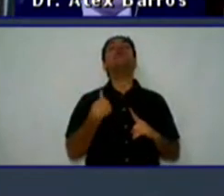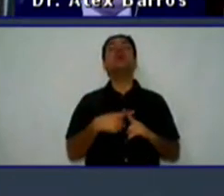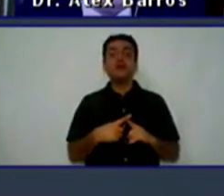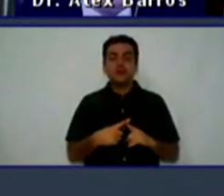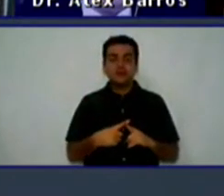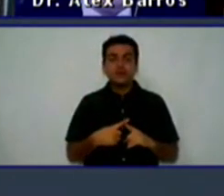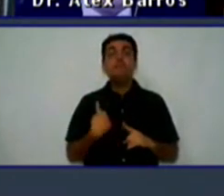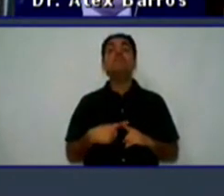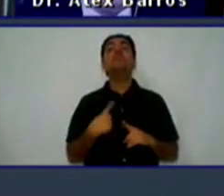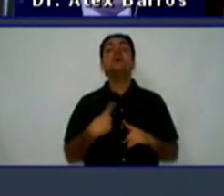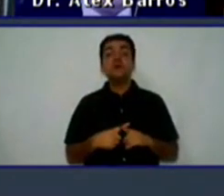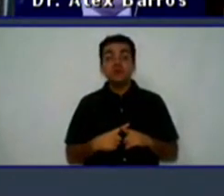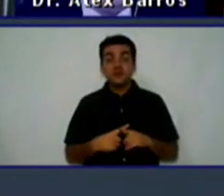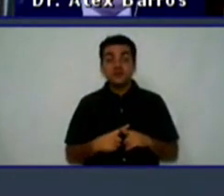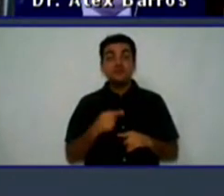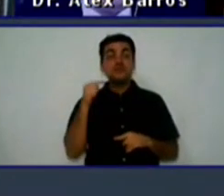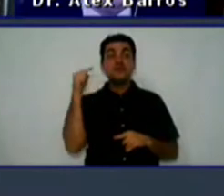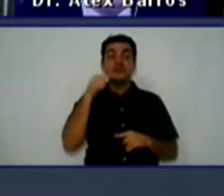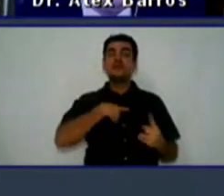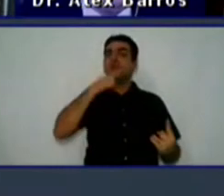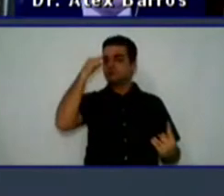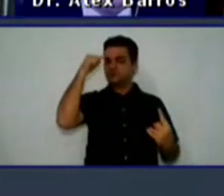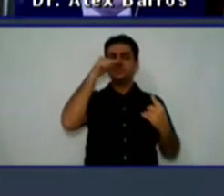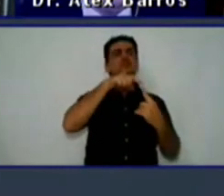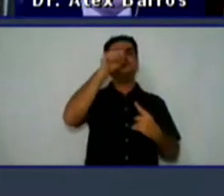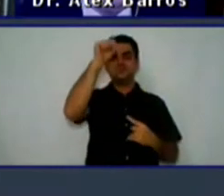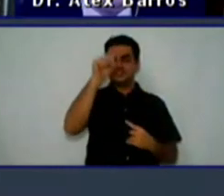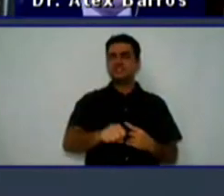imóvel está destinado